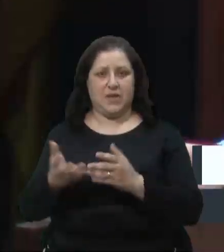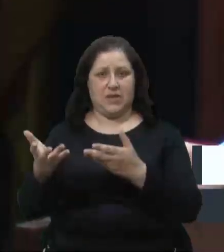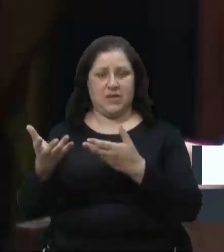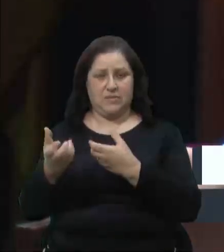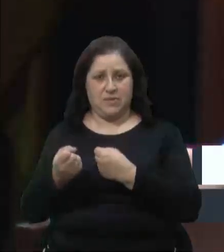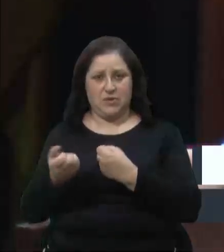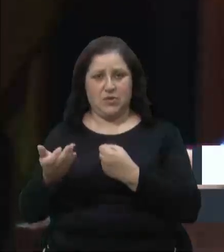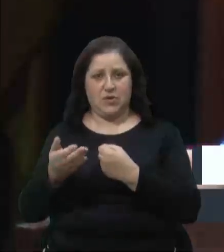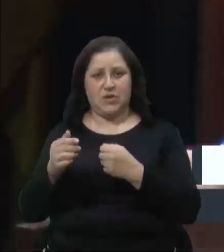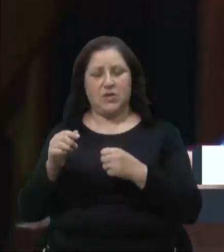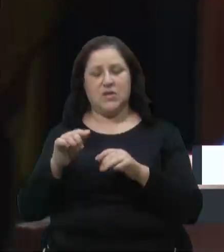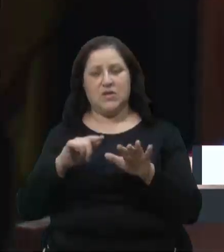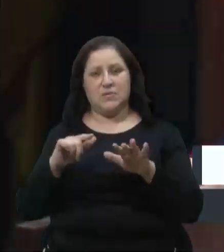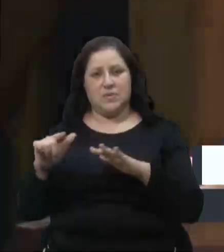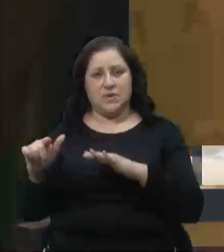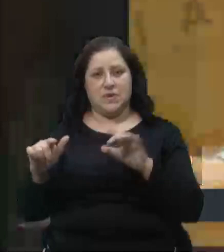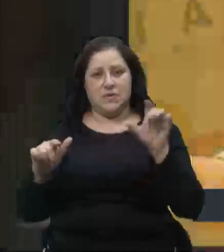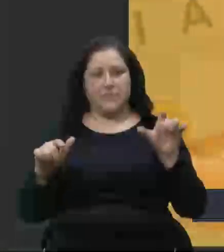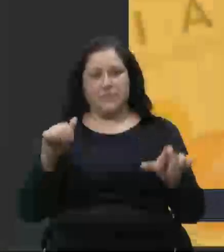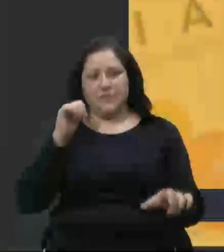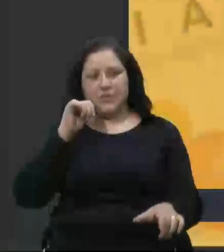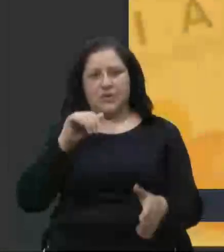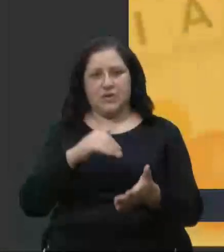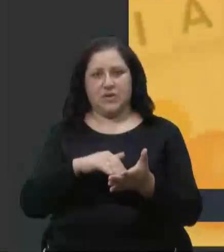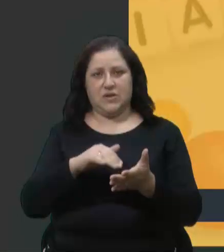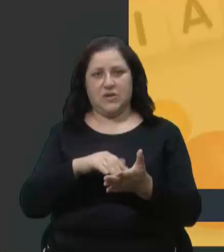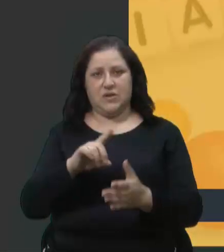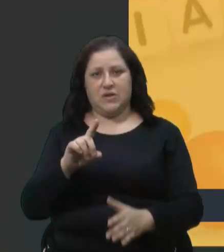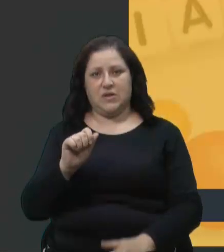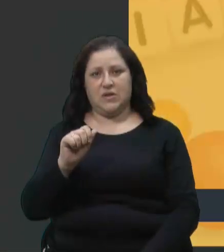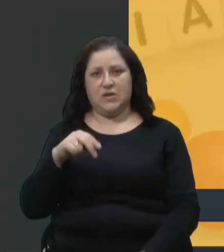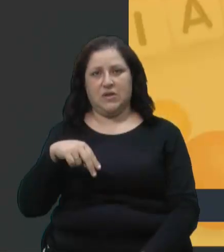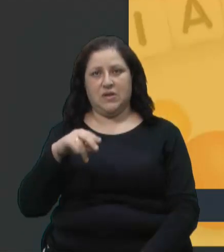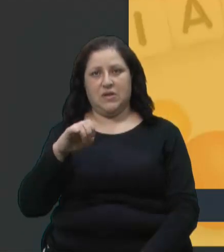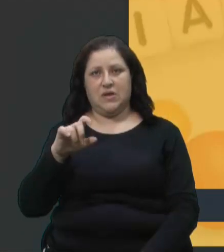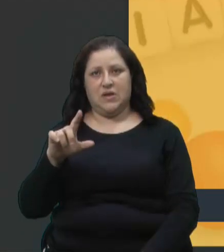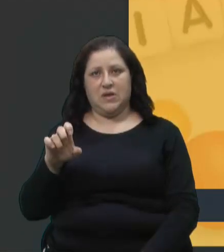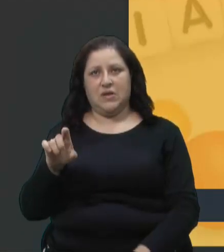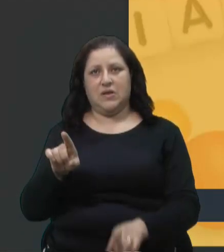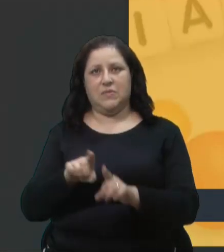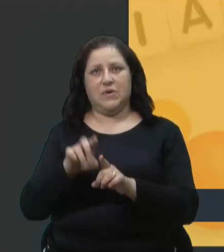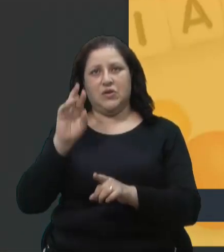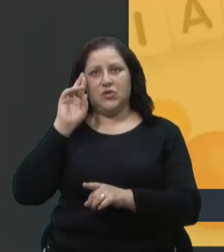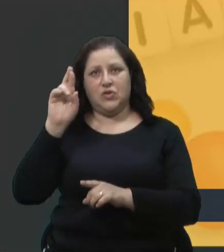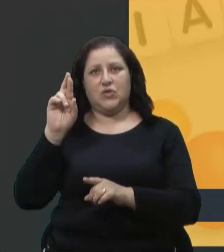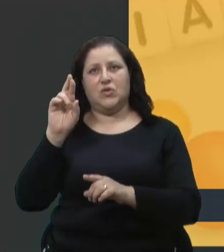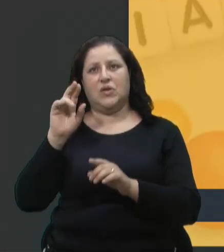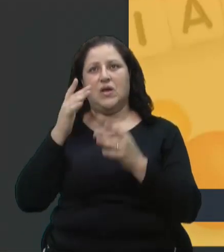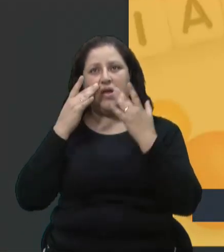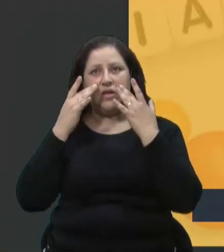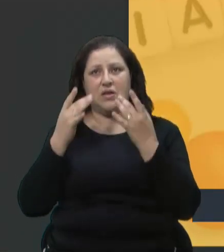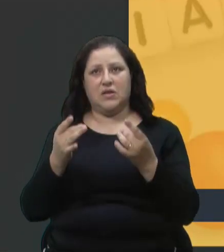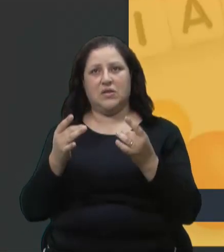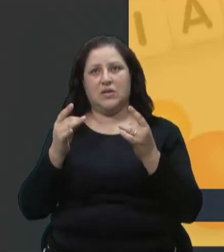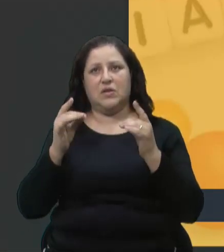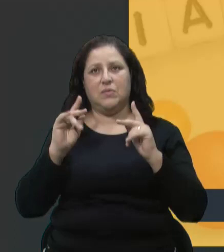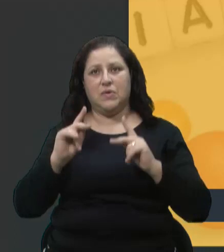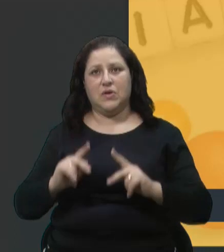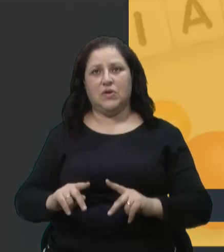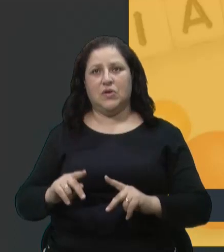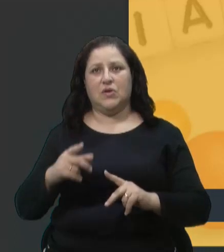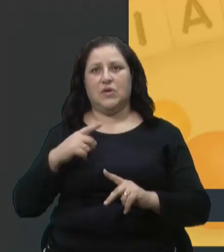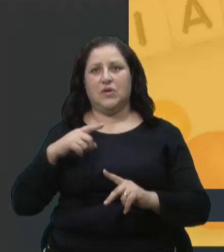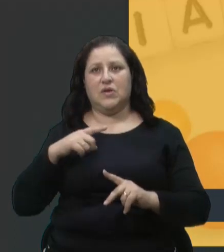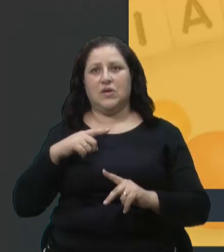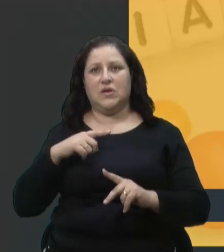pela secretária Daniele, pela diretora de Atenção à Saúde dos Portadores de Doenças Crônicas e Populações